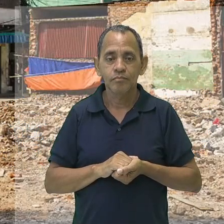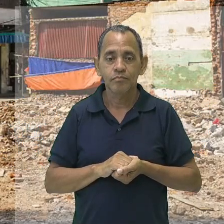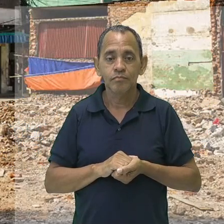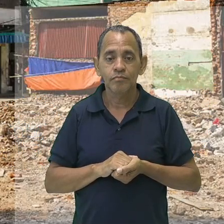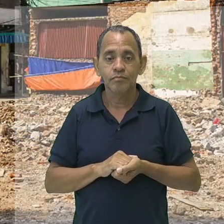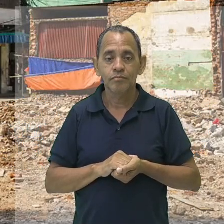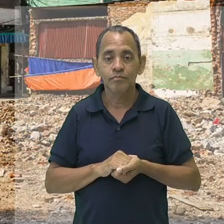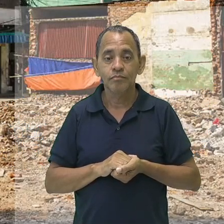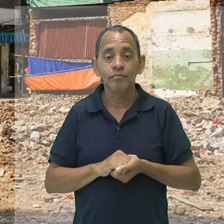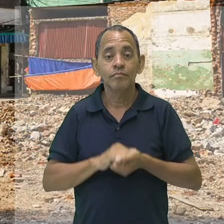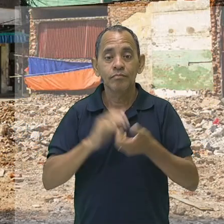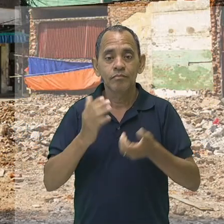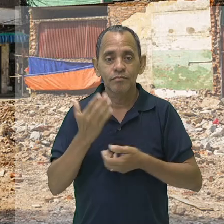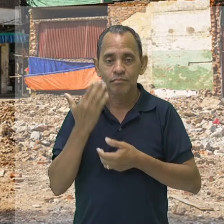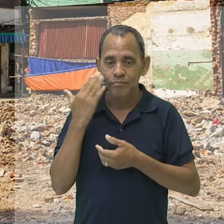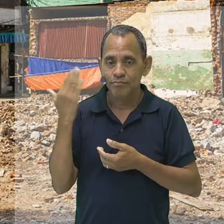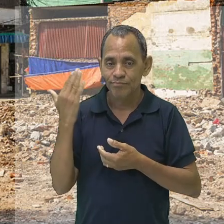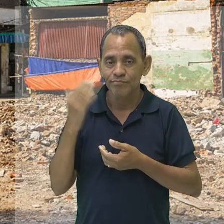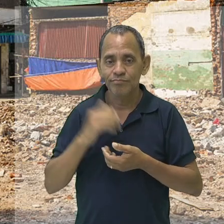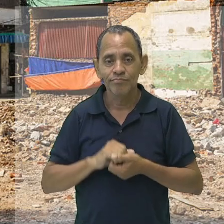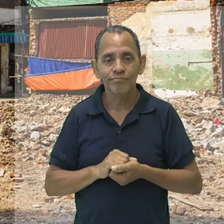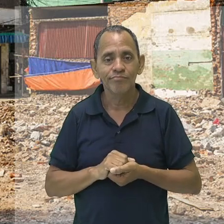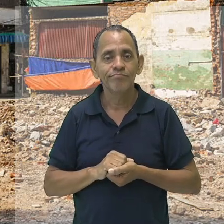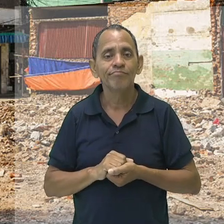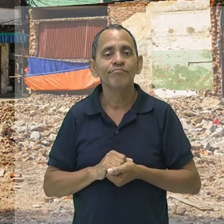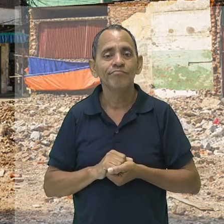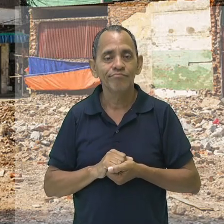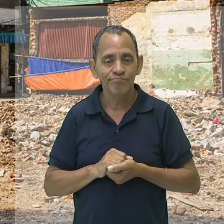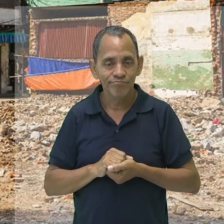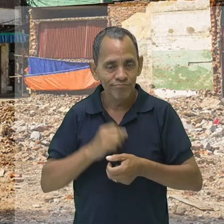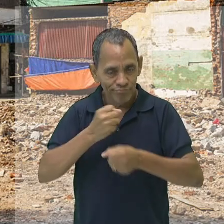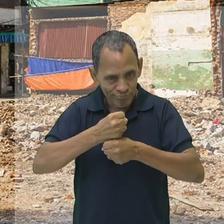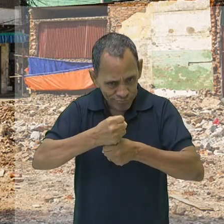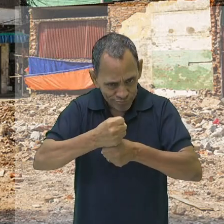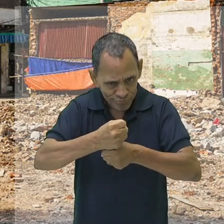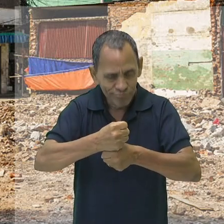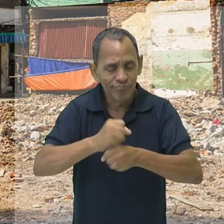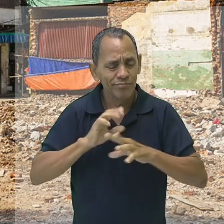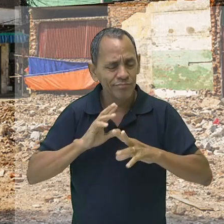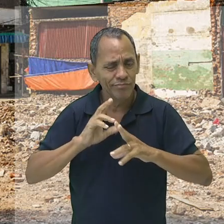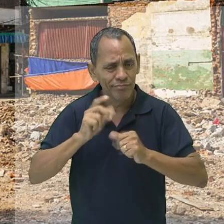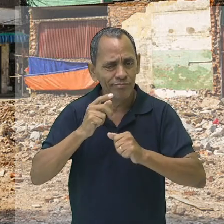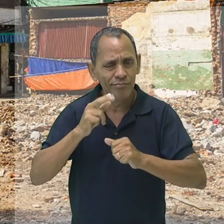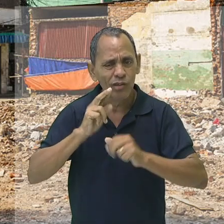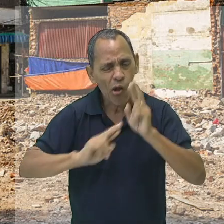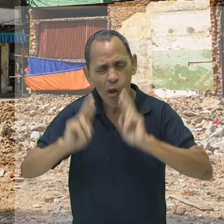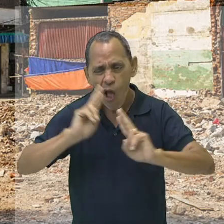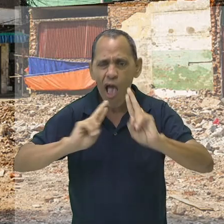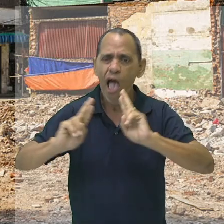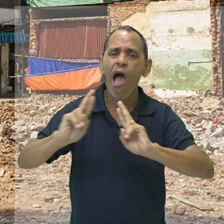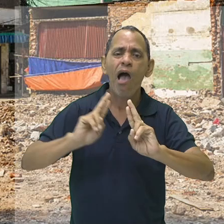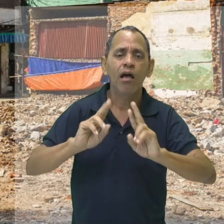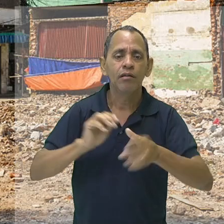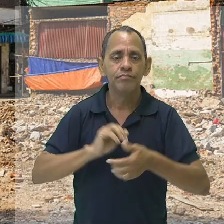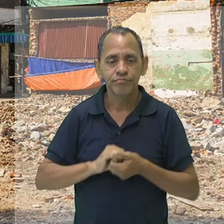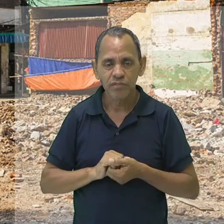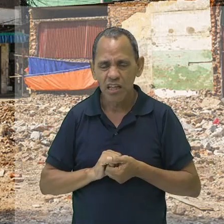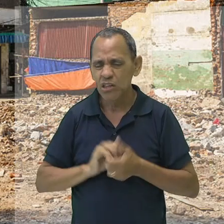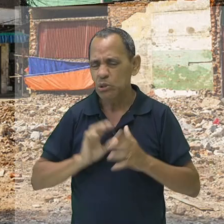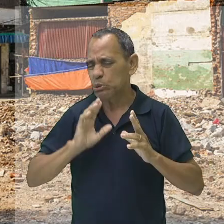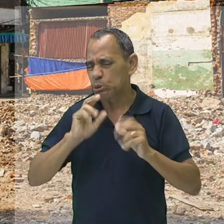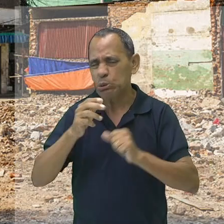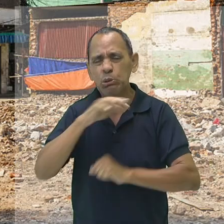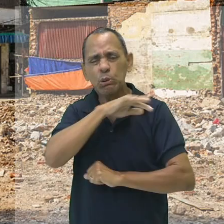Pessoal, nossa, né? Entra ano, sai ano, tá todo mundo reclamando, né? Ninguém tá bem, tá tudo ruim,